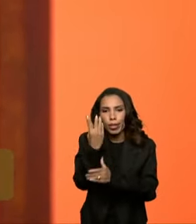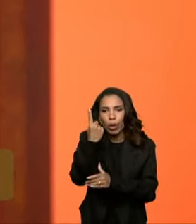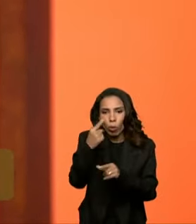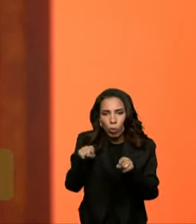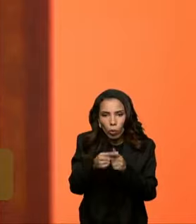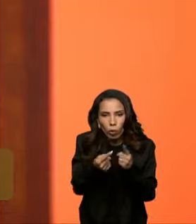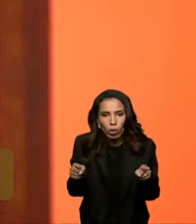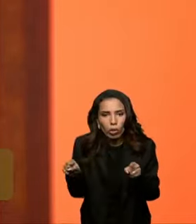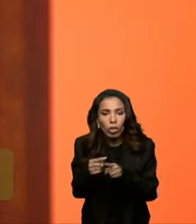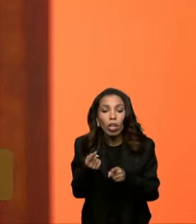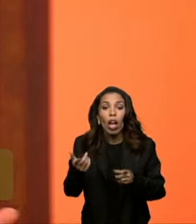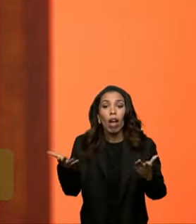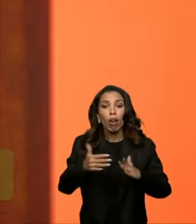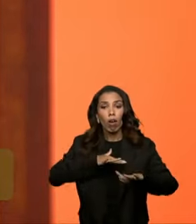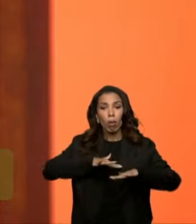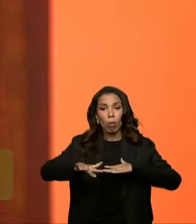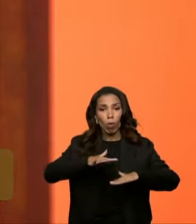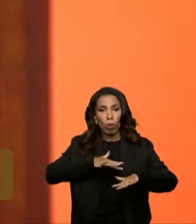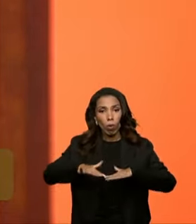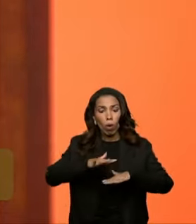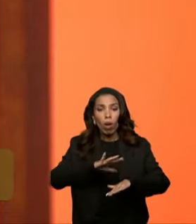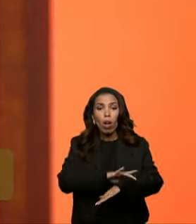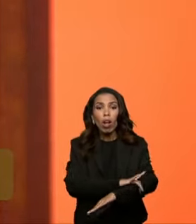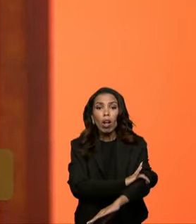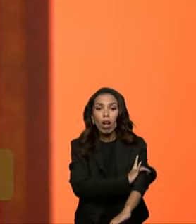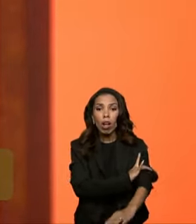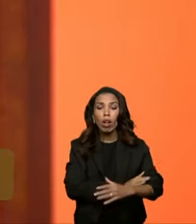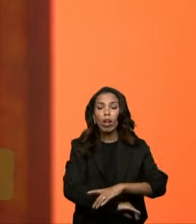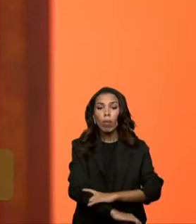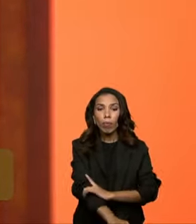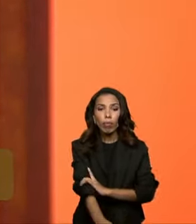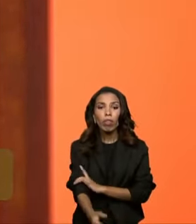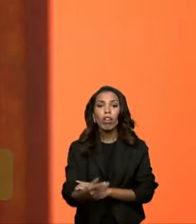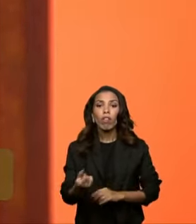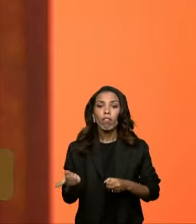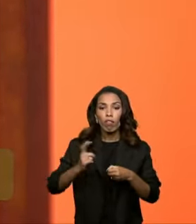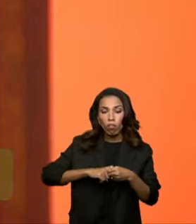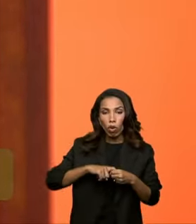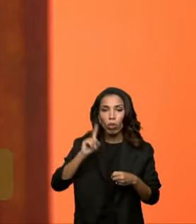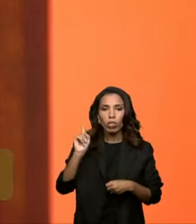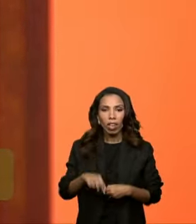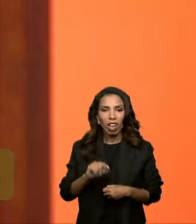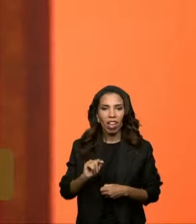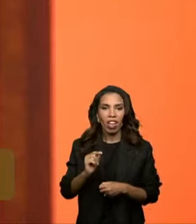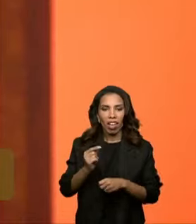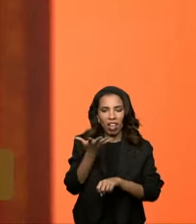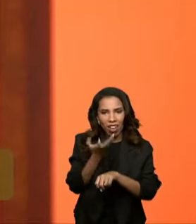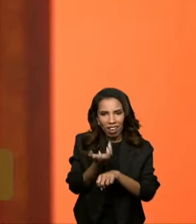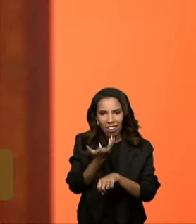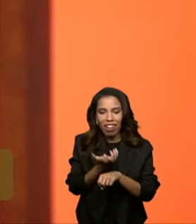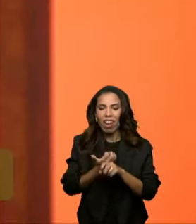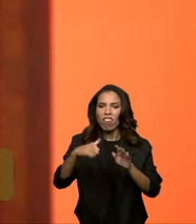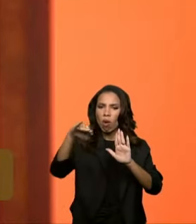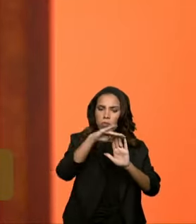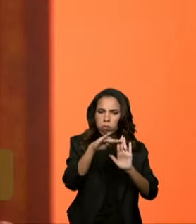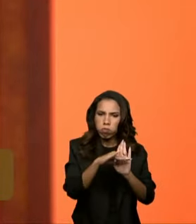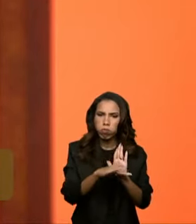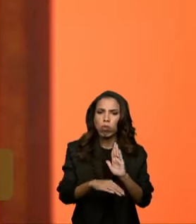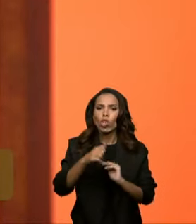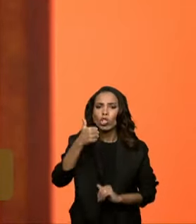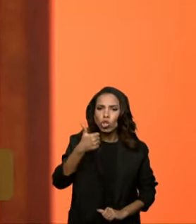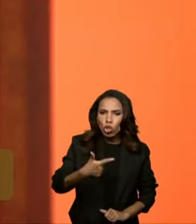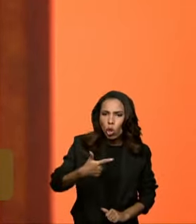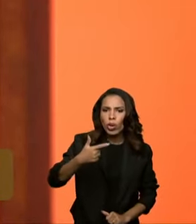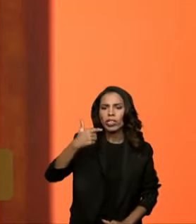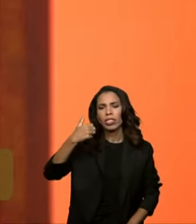Está rolando já um movimento do pessoal da música para voltar a gravar os trabalhos mesmo de inéditas de 12,